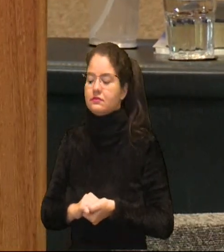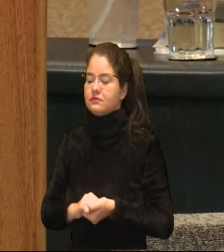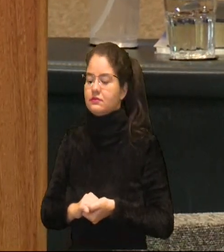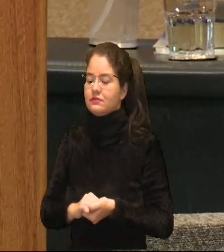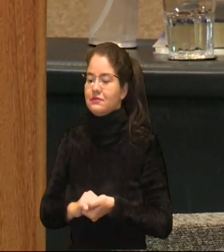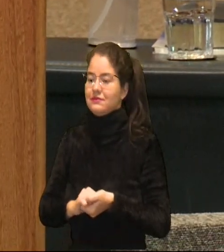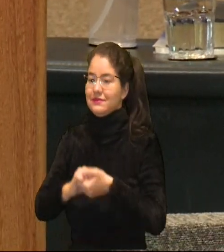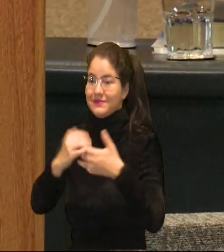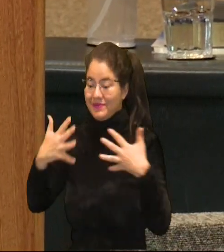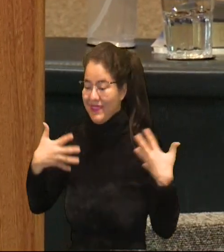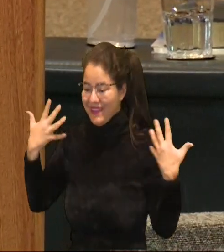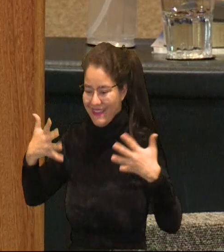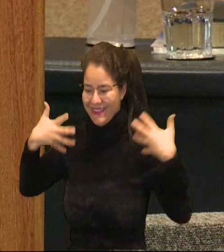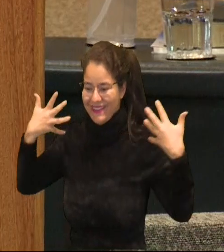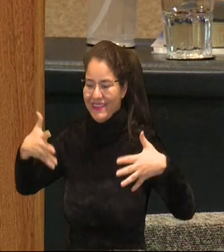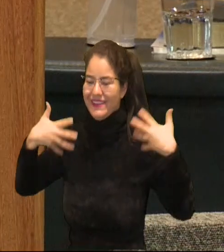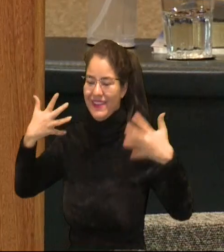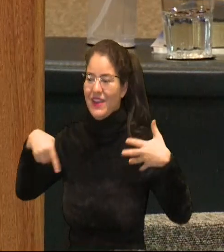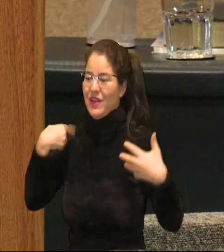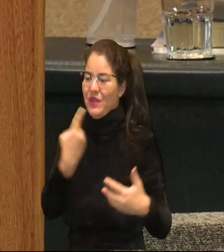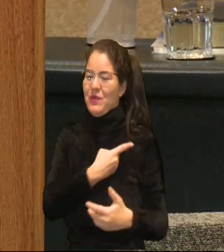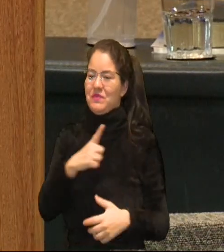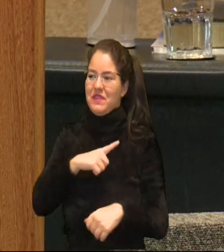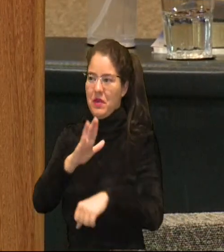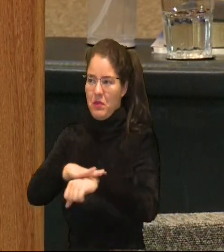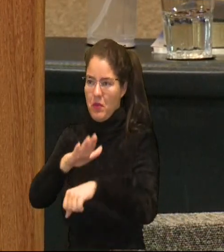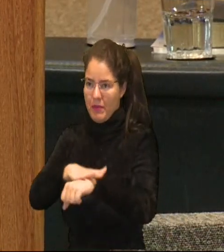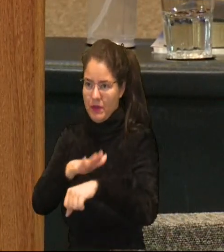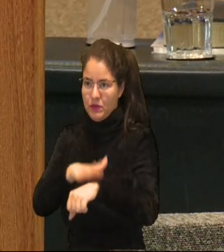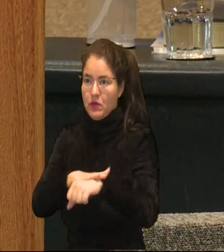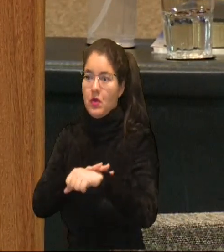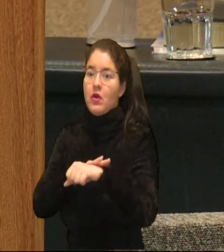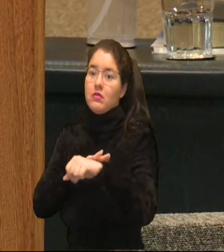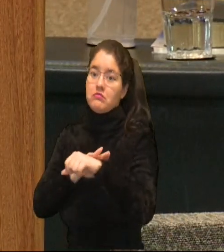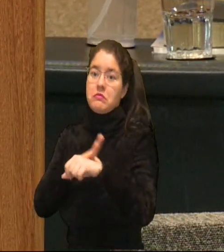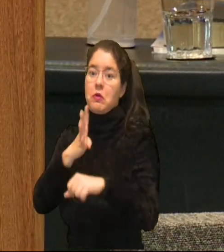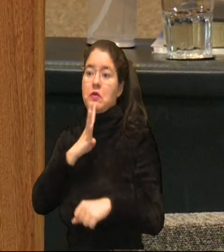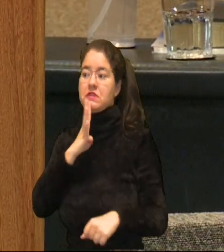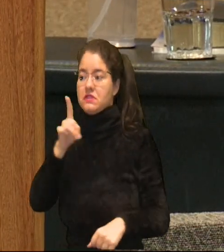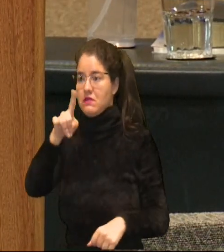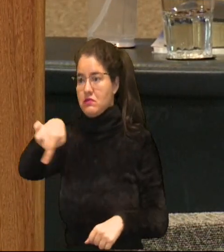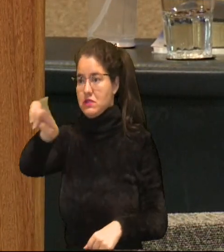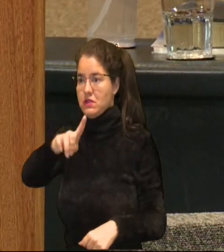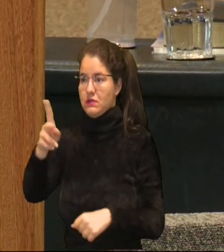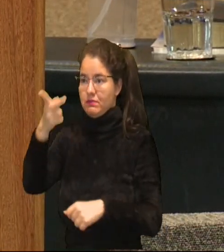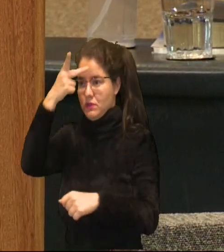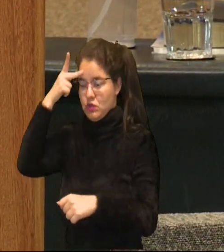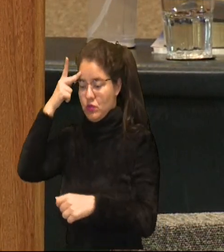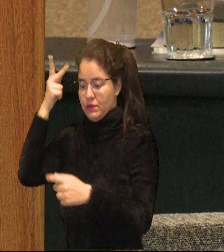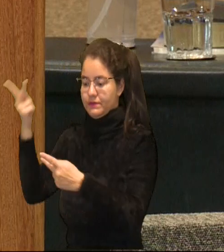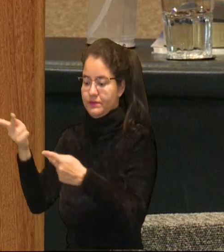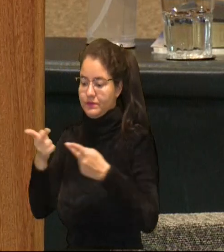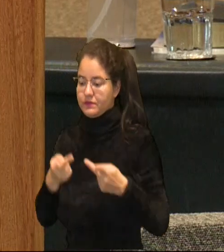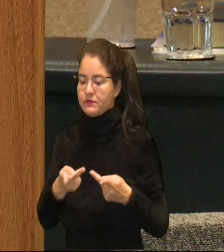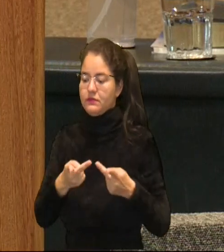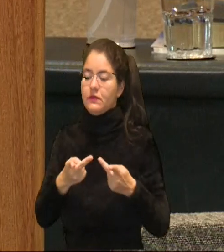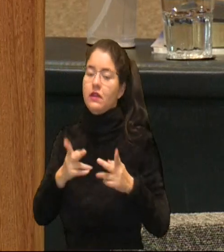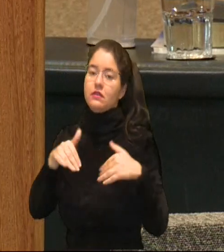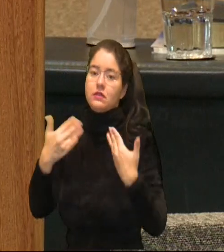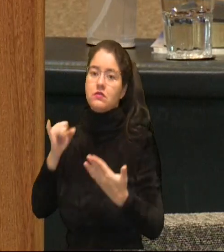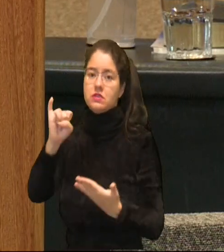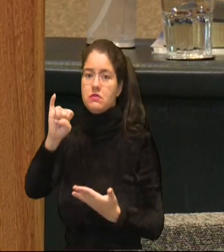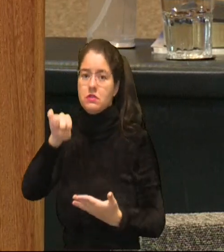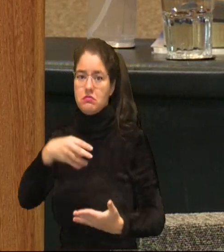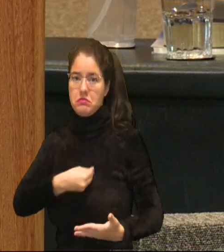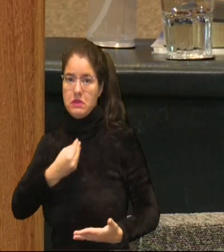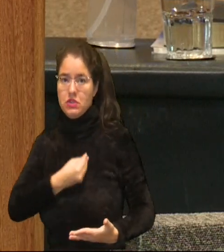É com muita alegria que separamos esse momento para conhecer você, nosso querido visitante. Então, se você está aqui hoje pela